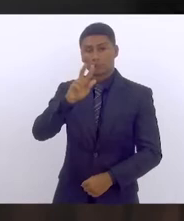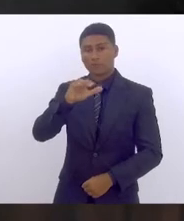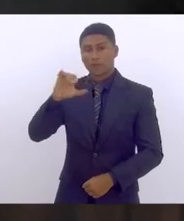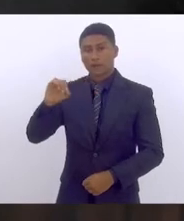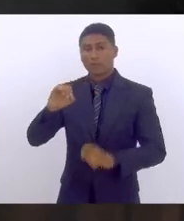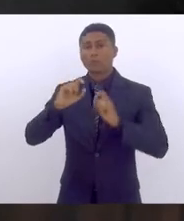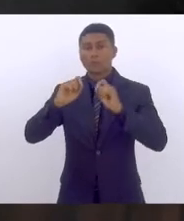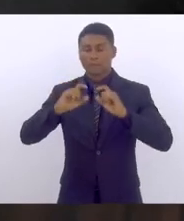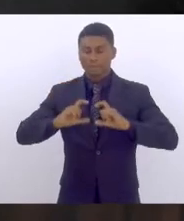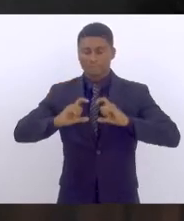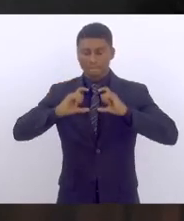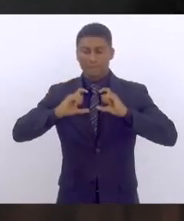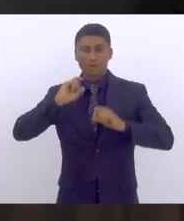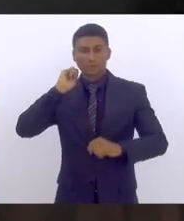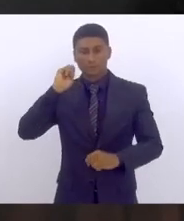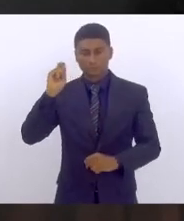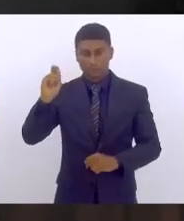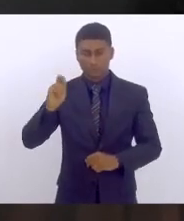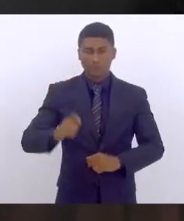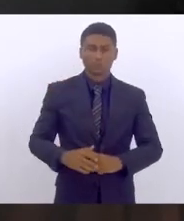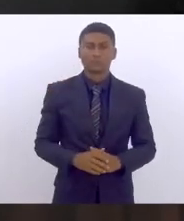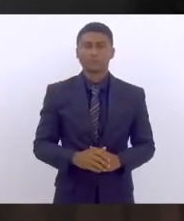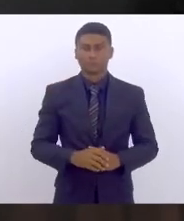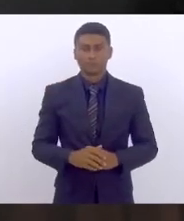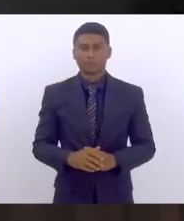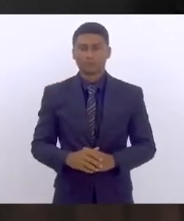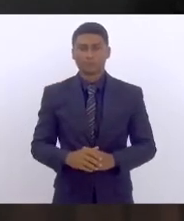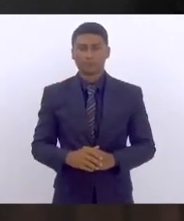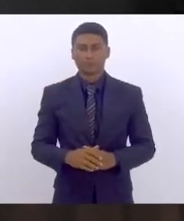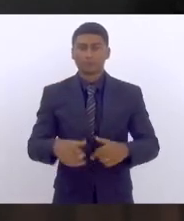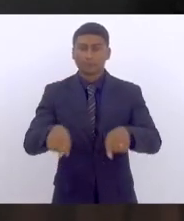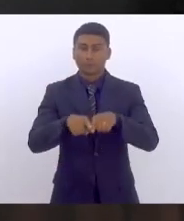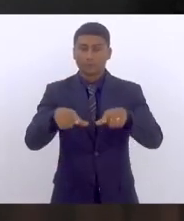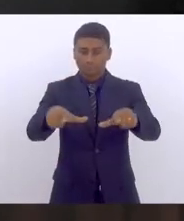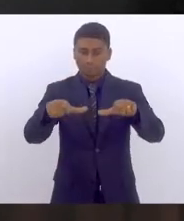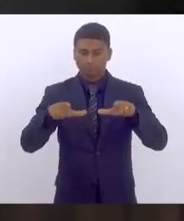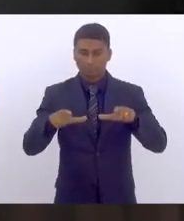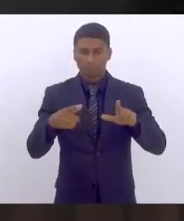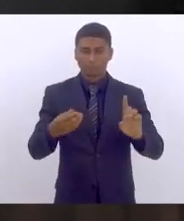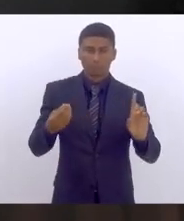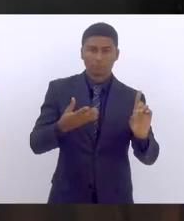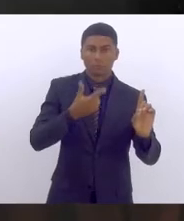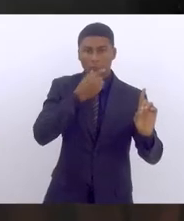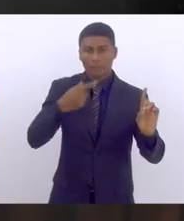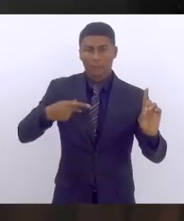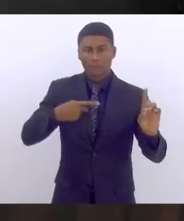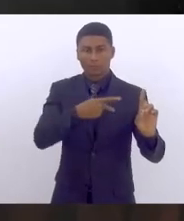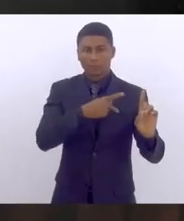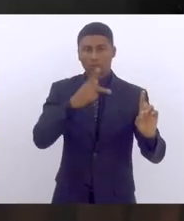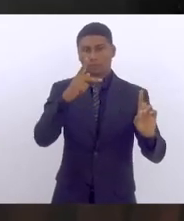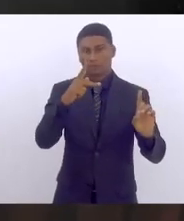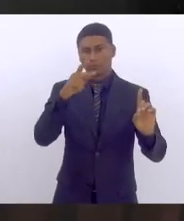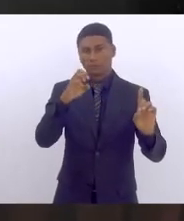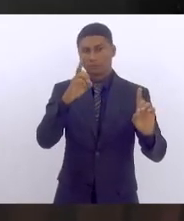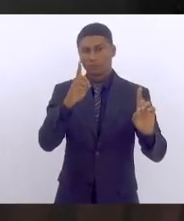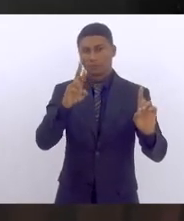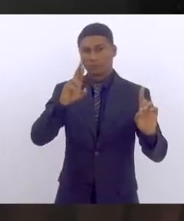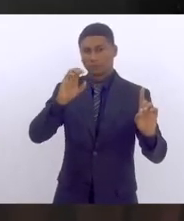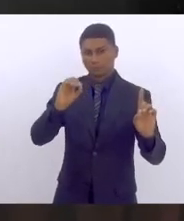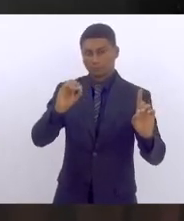medalha Tiradentes ao respectivo diploma ao pastor Pedro Luiz Barreto